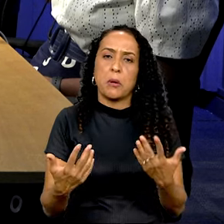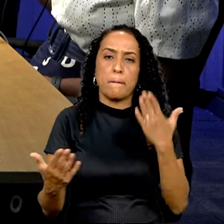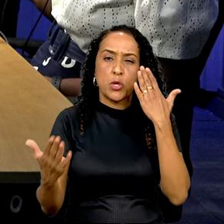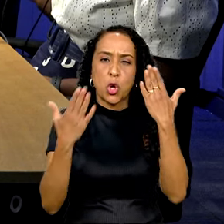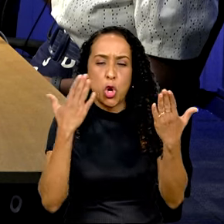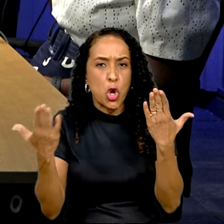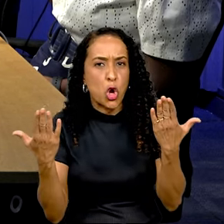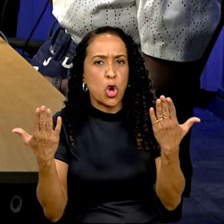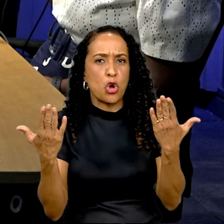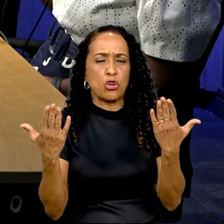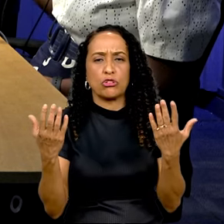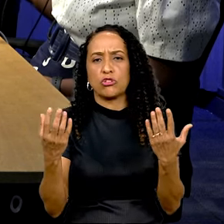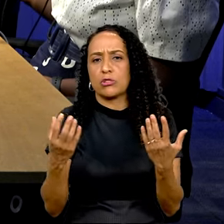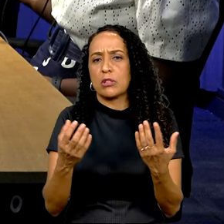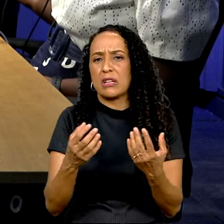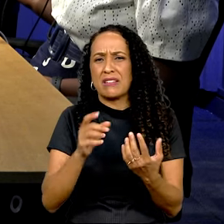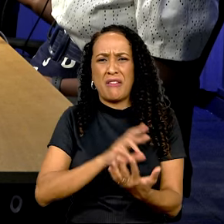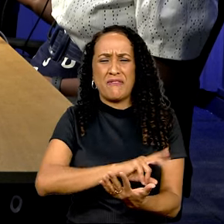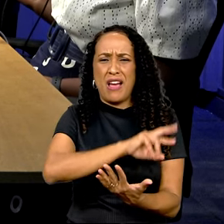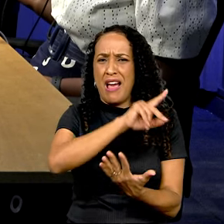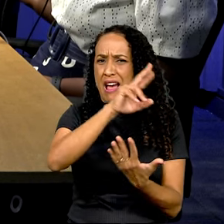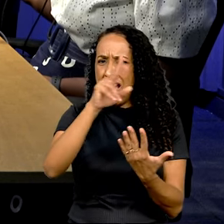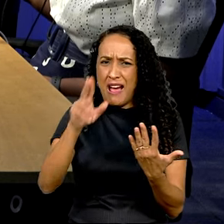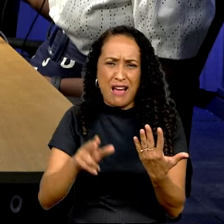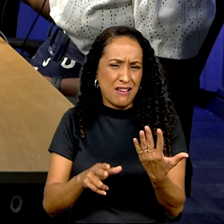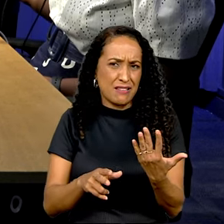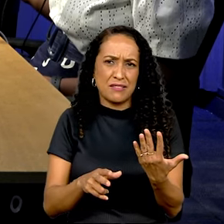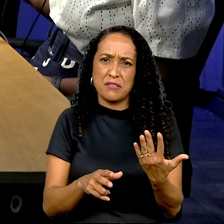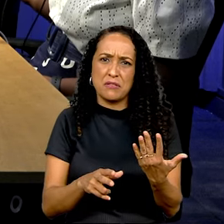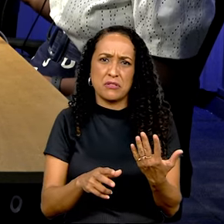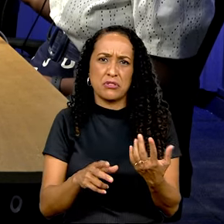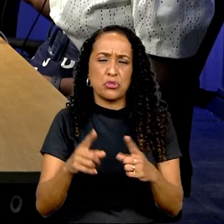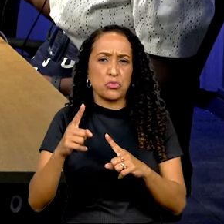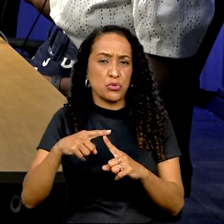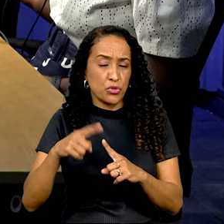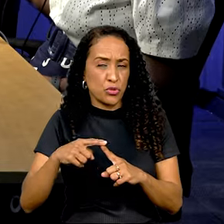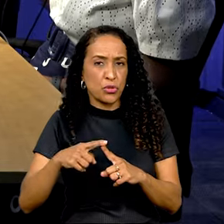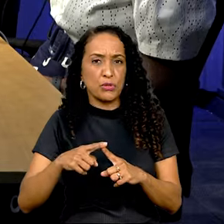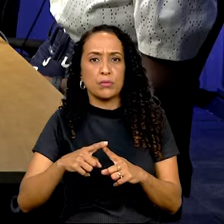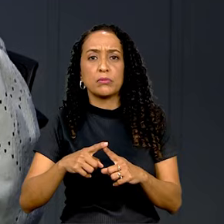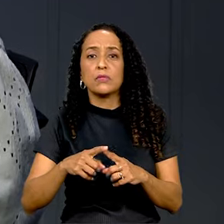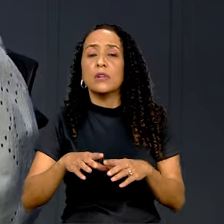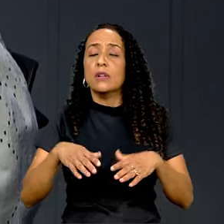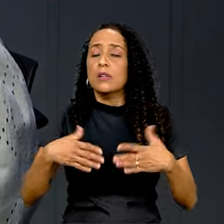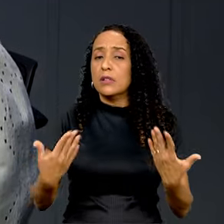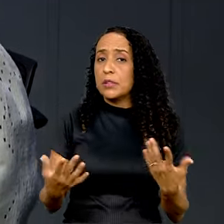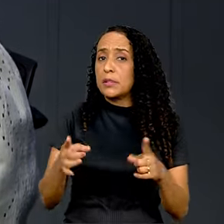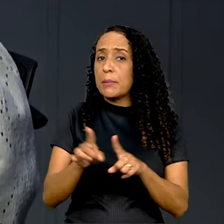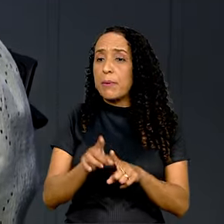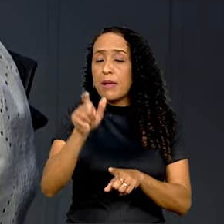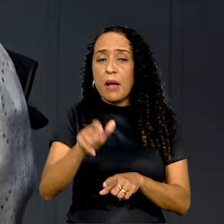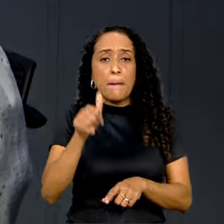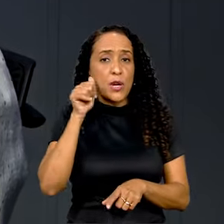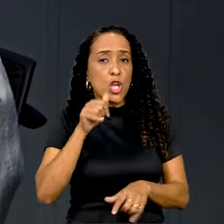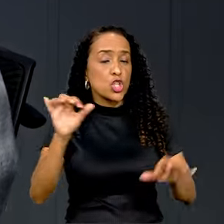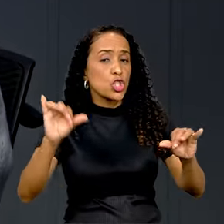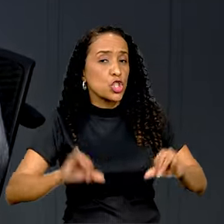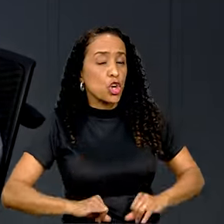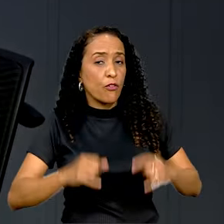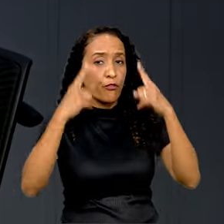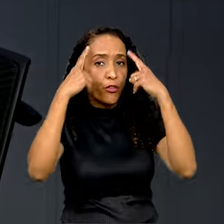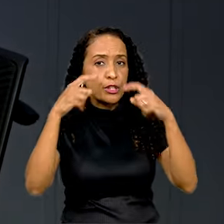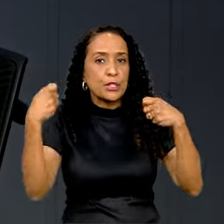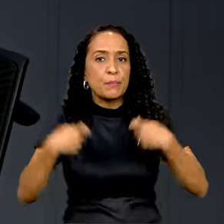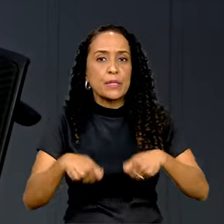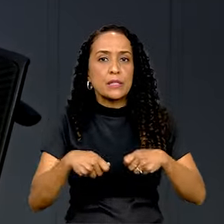a violência psicológica nos mais mais variados nas mais variadas modalidades e quando essa mulher sofre